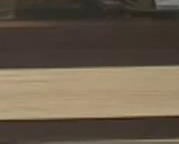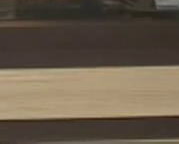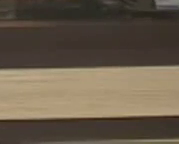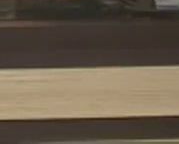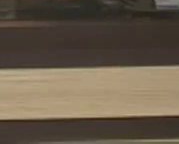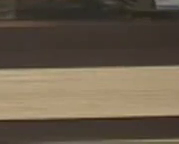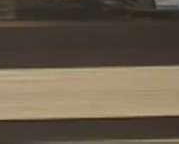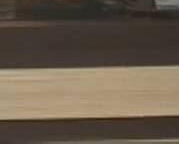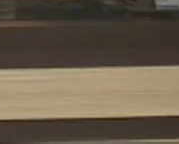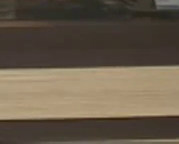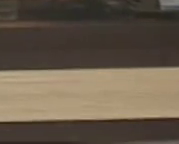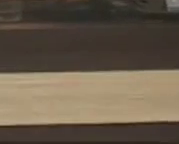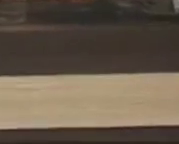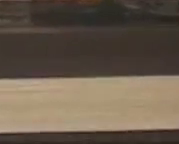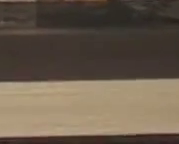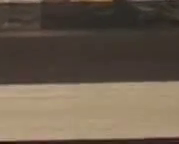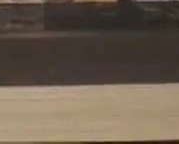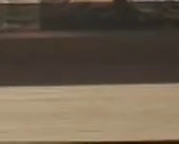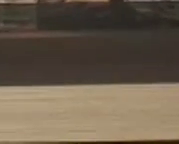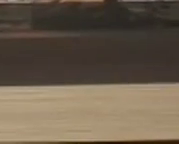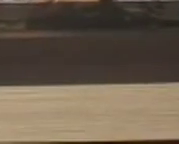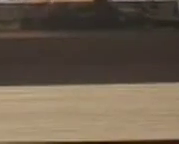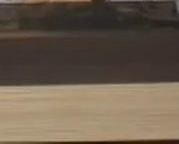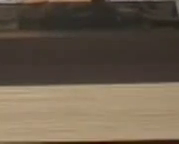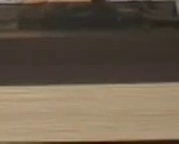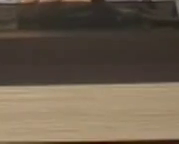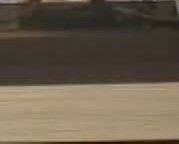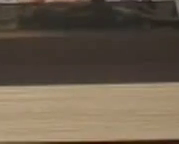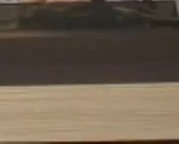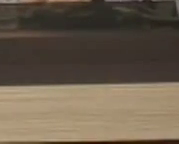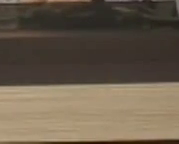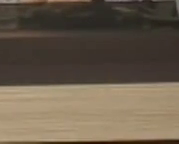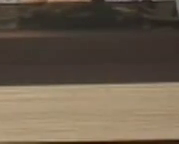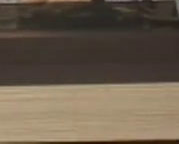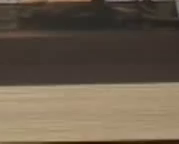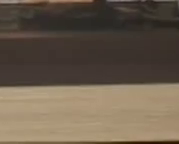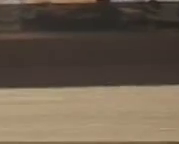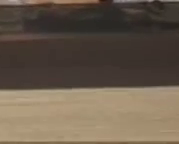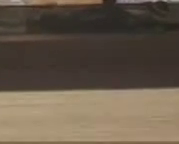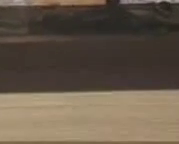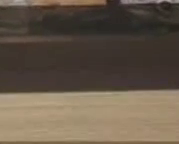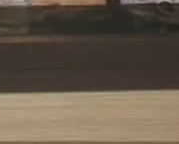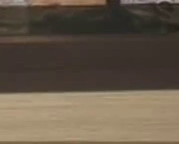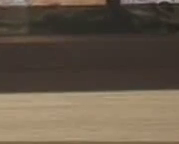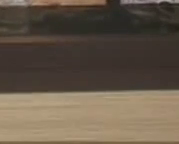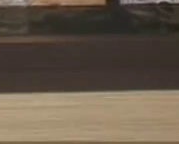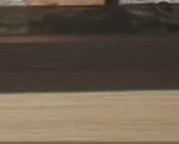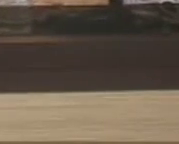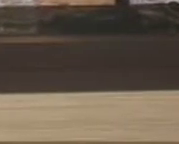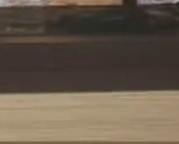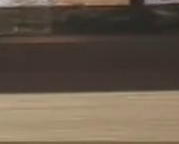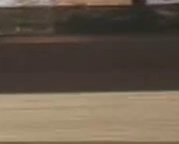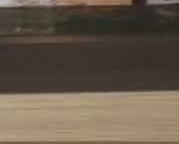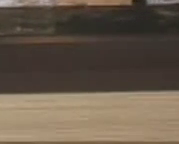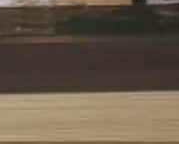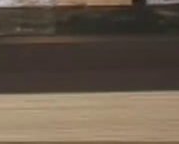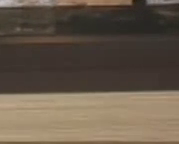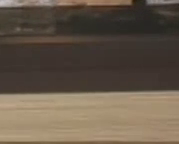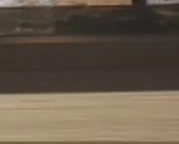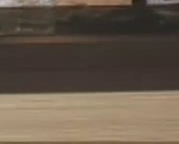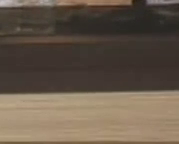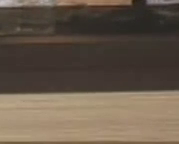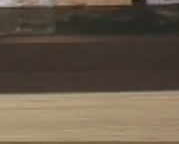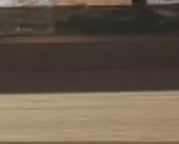O presidente não vota, mas se votasse, votaria sim para a contribuição para esse projeto.